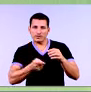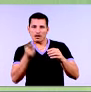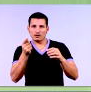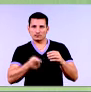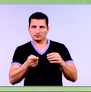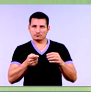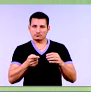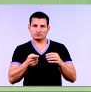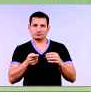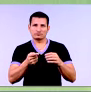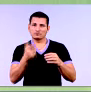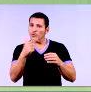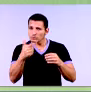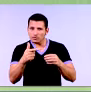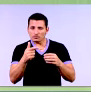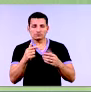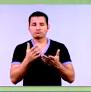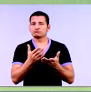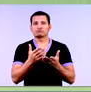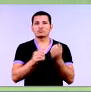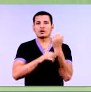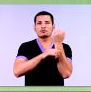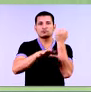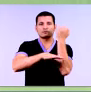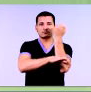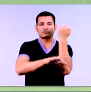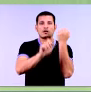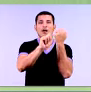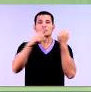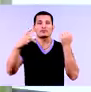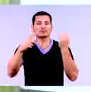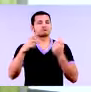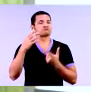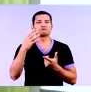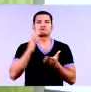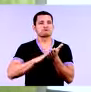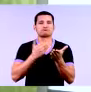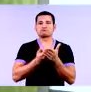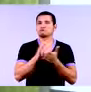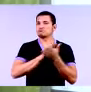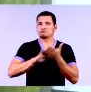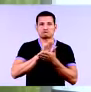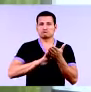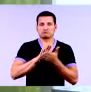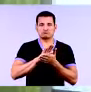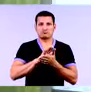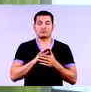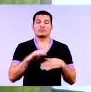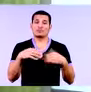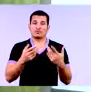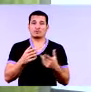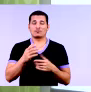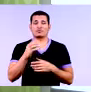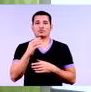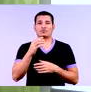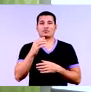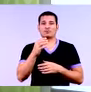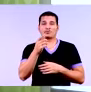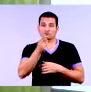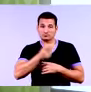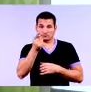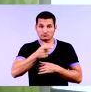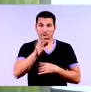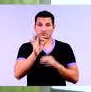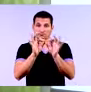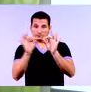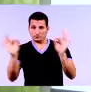o interpretador não entende que é um comentário. Comentários de uma linha são normalmente utilizados